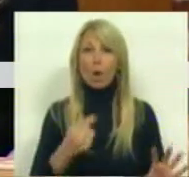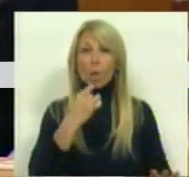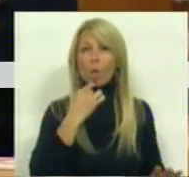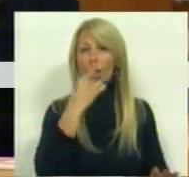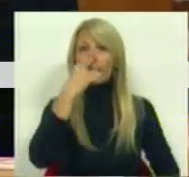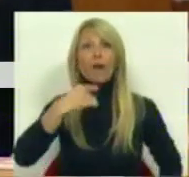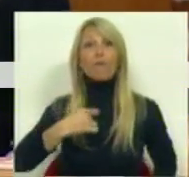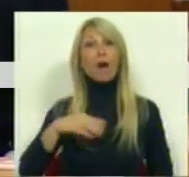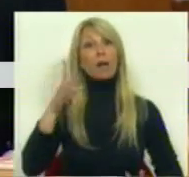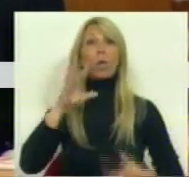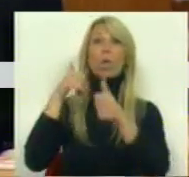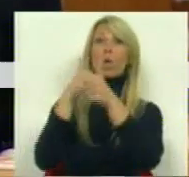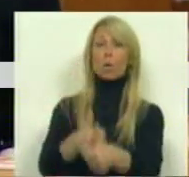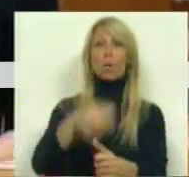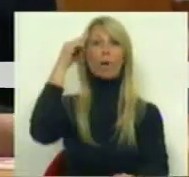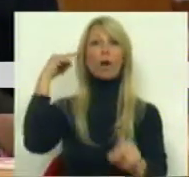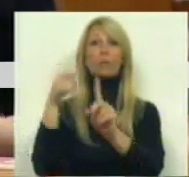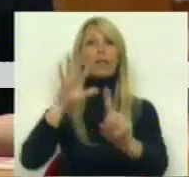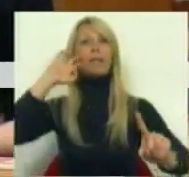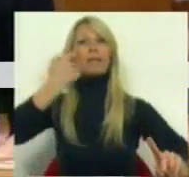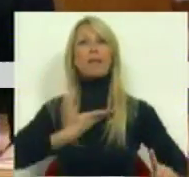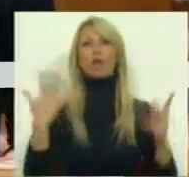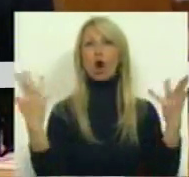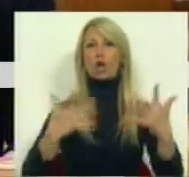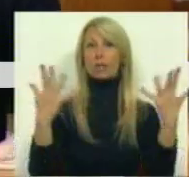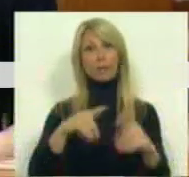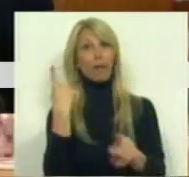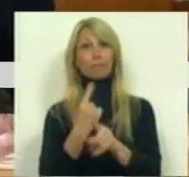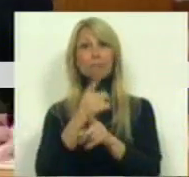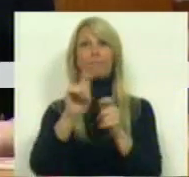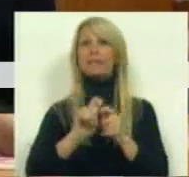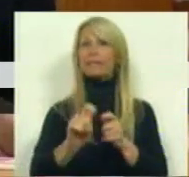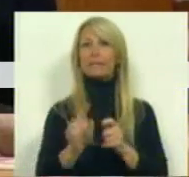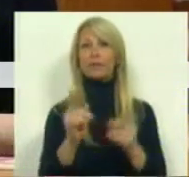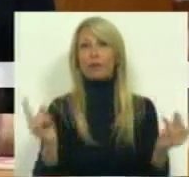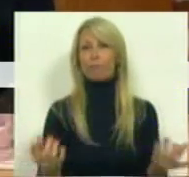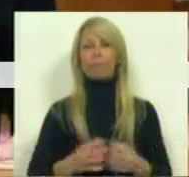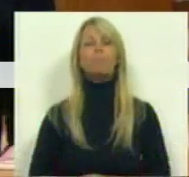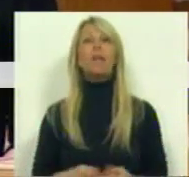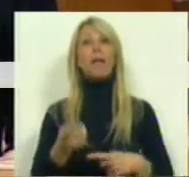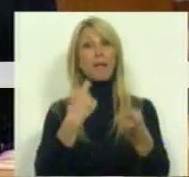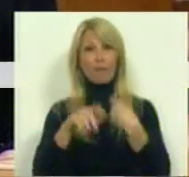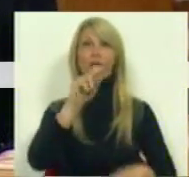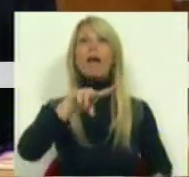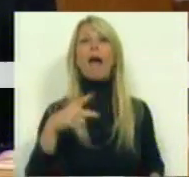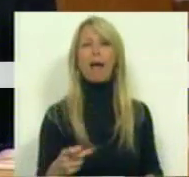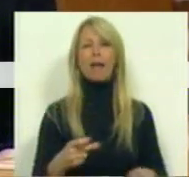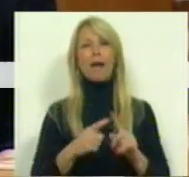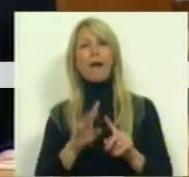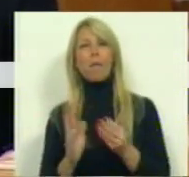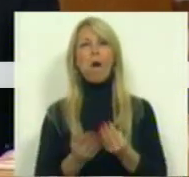no cumprimento das metas do déficit orçamental que ele mesmo definiu. A venda da ANA é, portanto, a cábula de um aluno